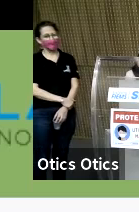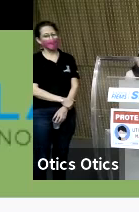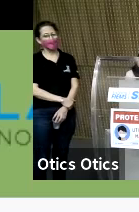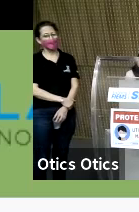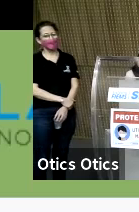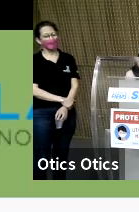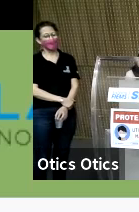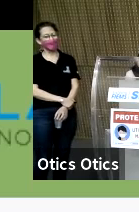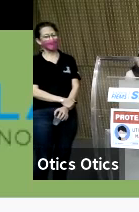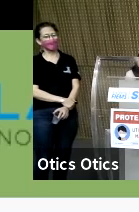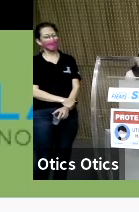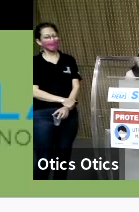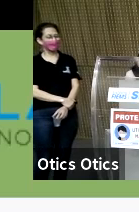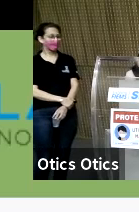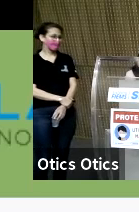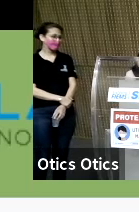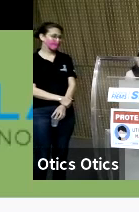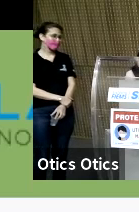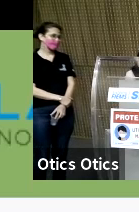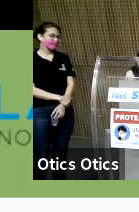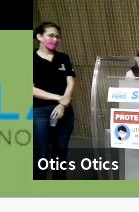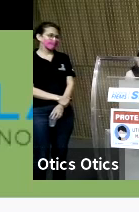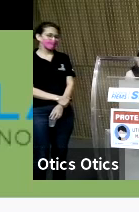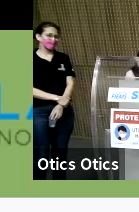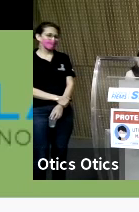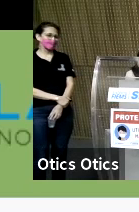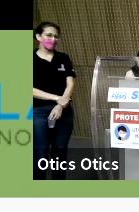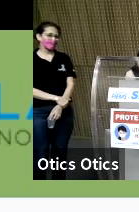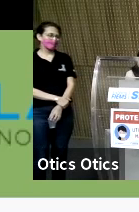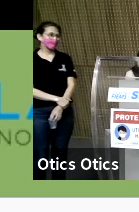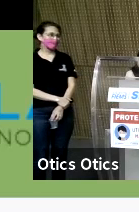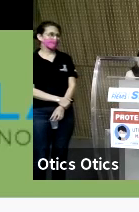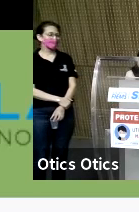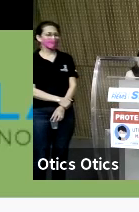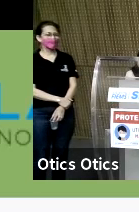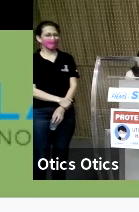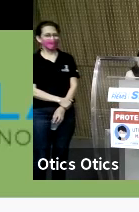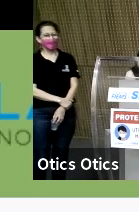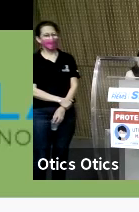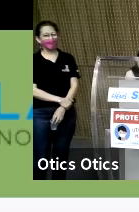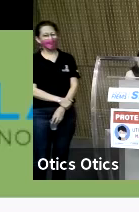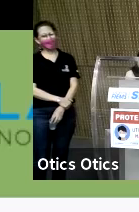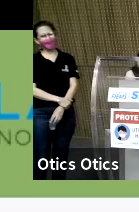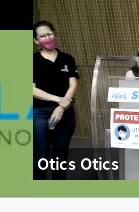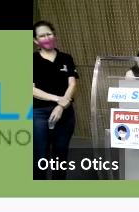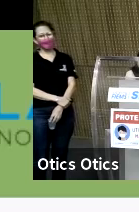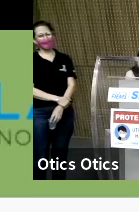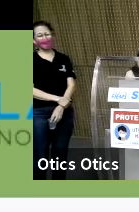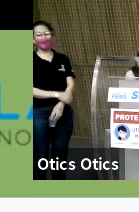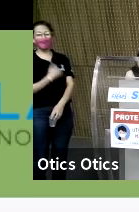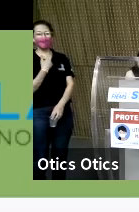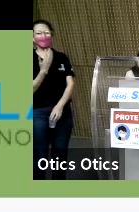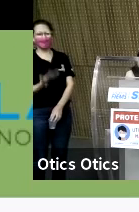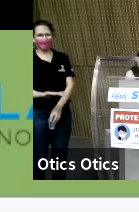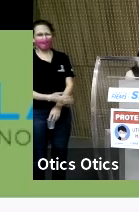conflitantes, mas que já, infelizmente, está relacionado à digitação, que nós estamos procurando resolver isso agora para mudar.